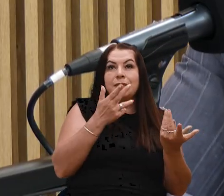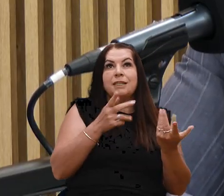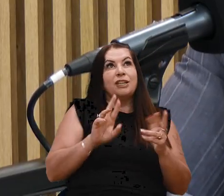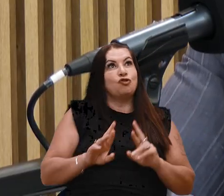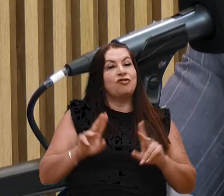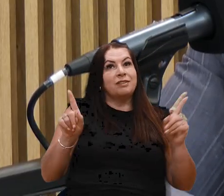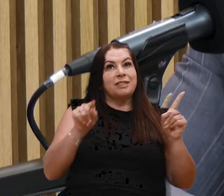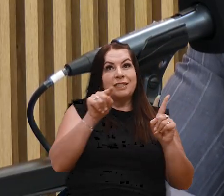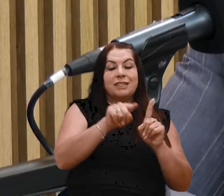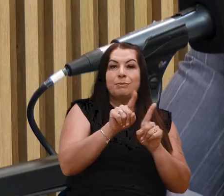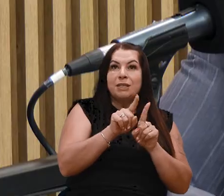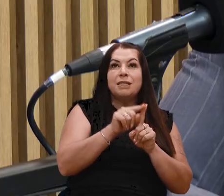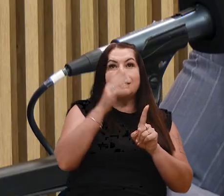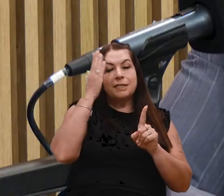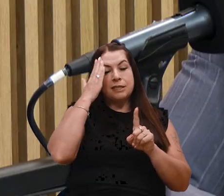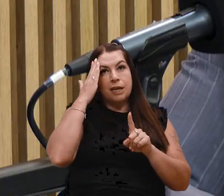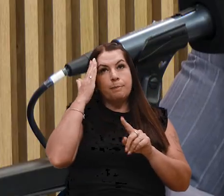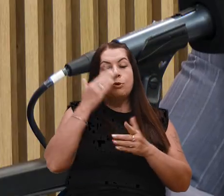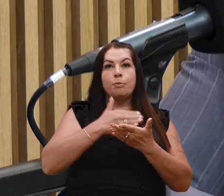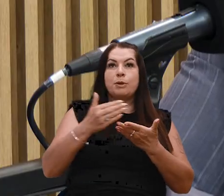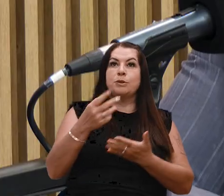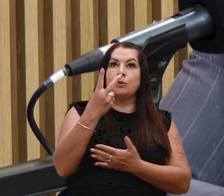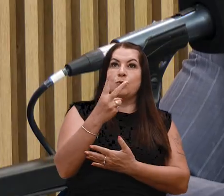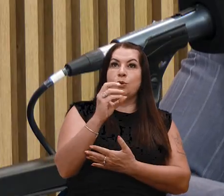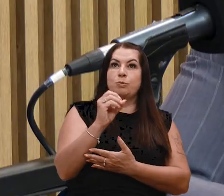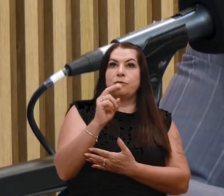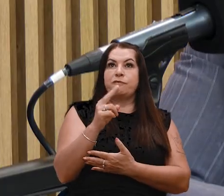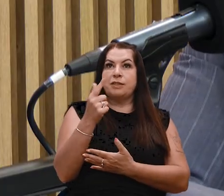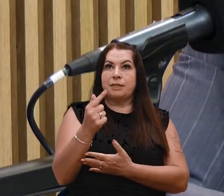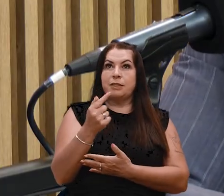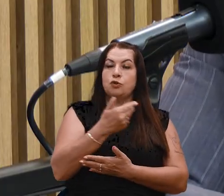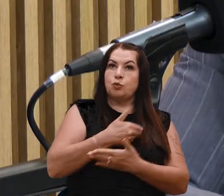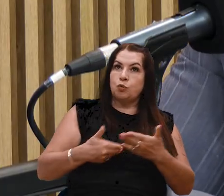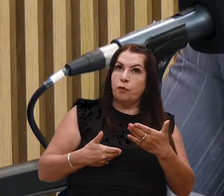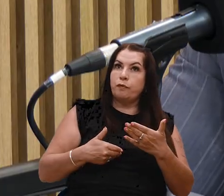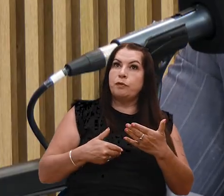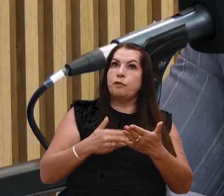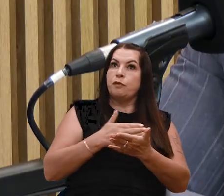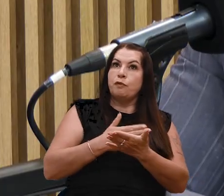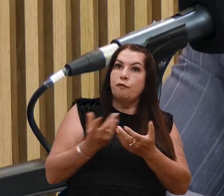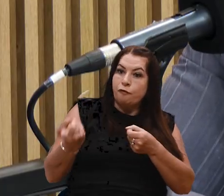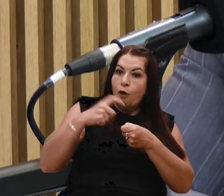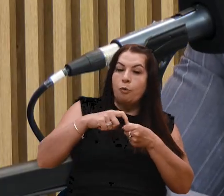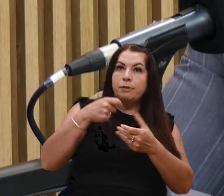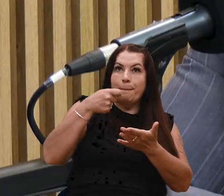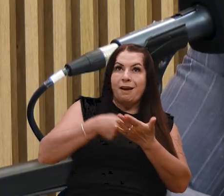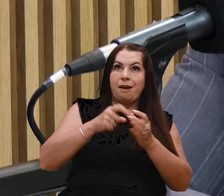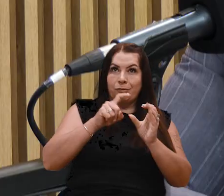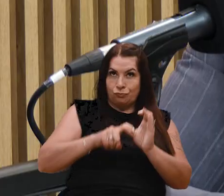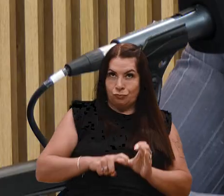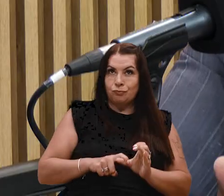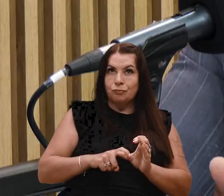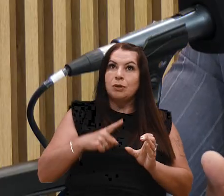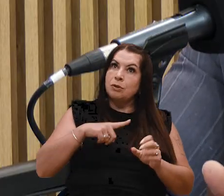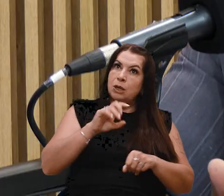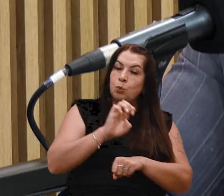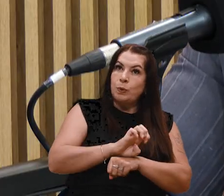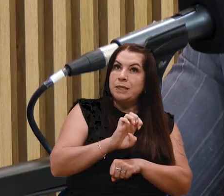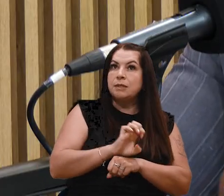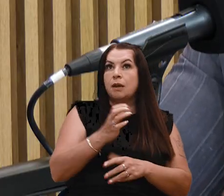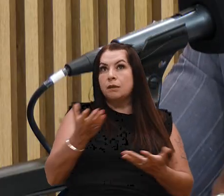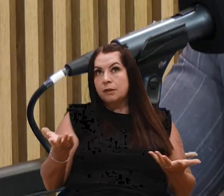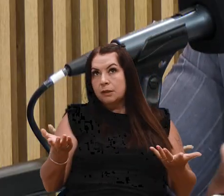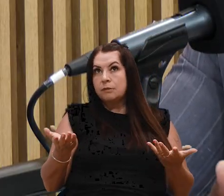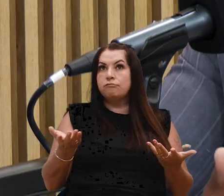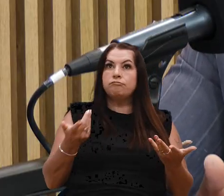atípica, né? E a gente sabe que a partir agora de 2027 o governo volta a pagar a dívida. Então nós temos um estado, né, com